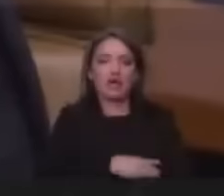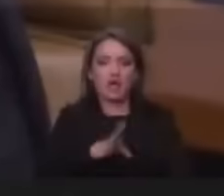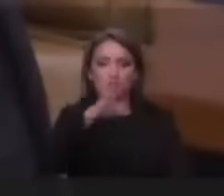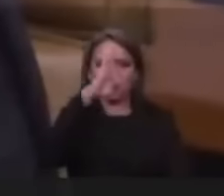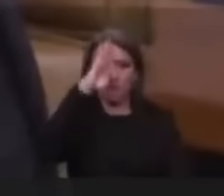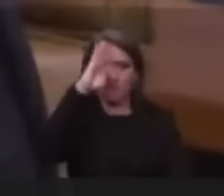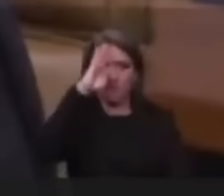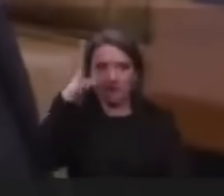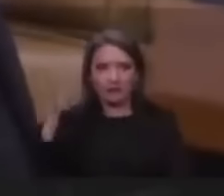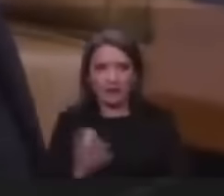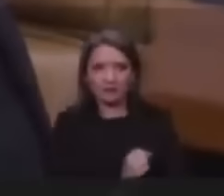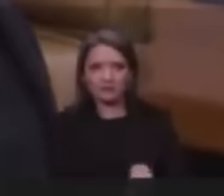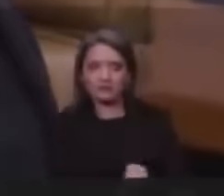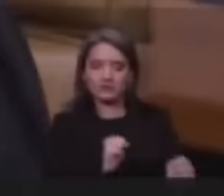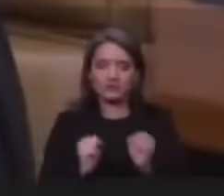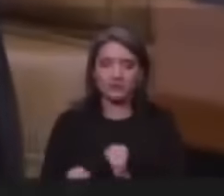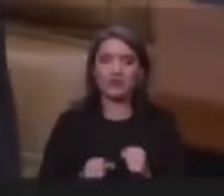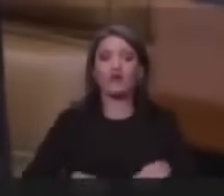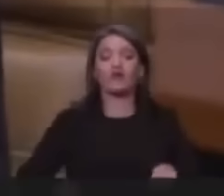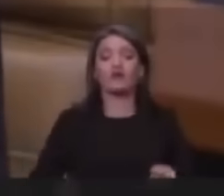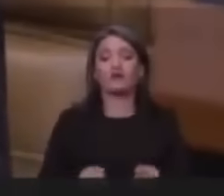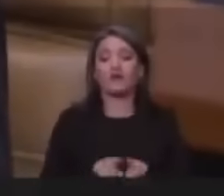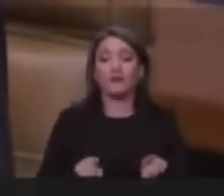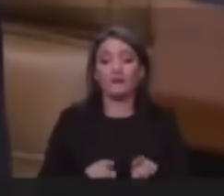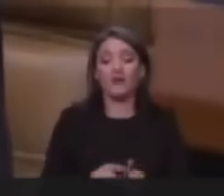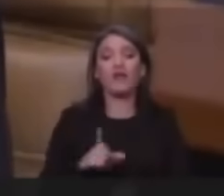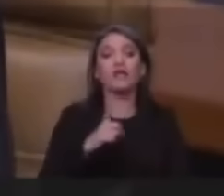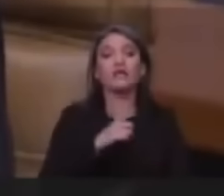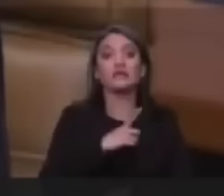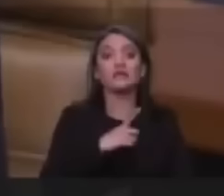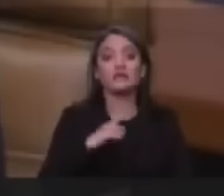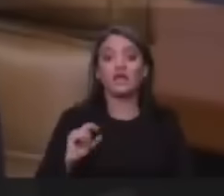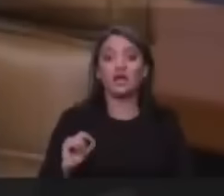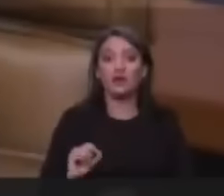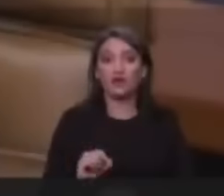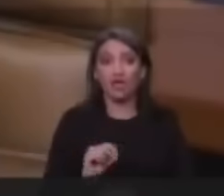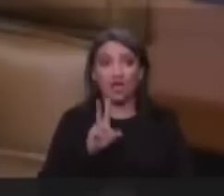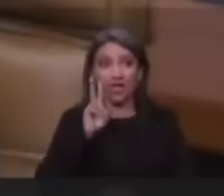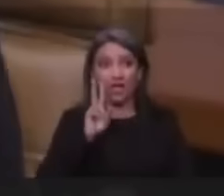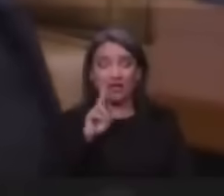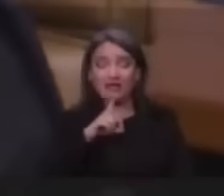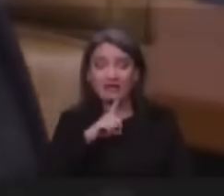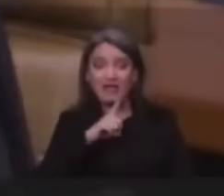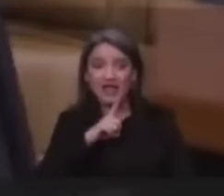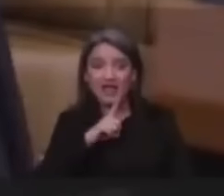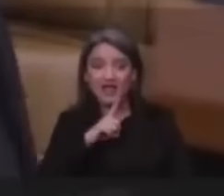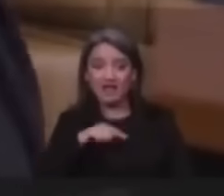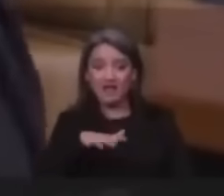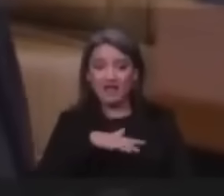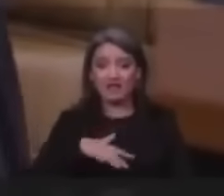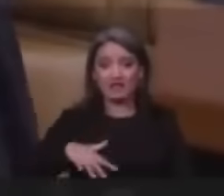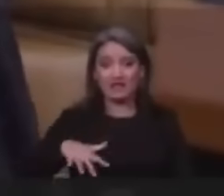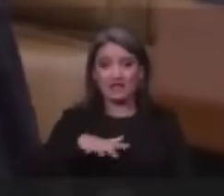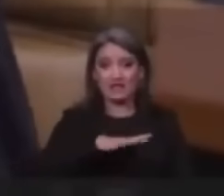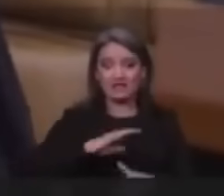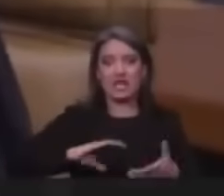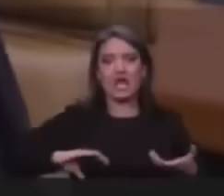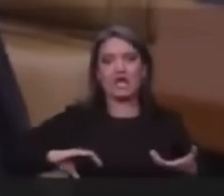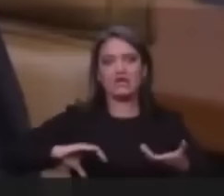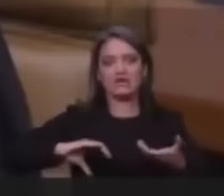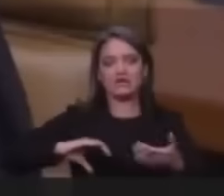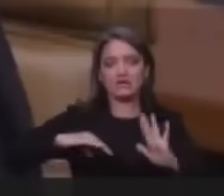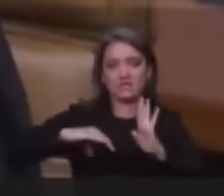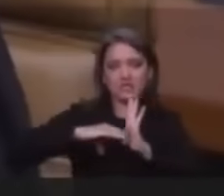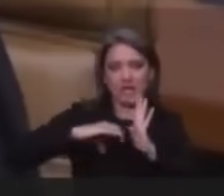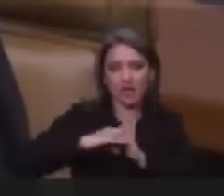militar também foi um registrados registradas destruição nas áreas comuns do prédio do Senado além